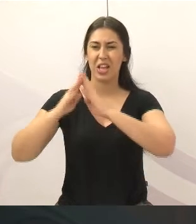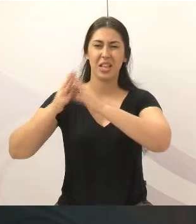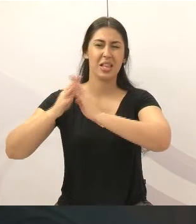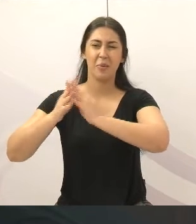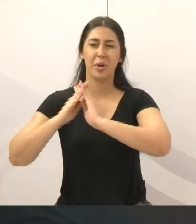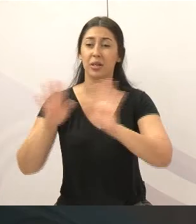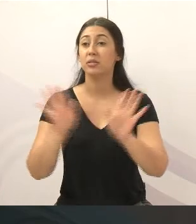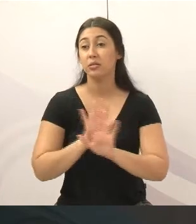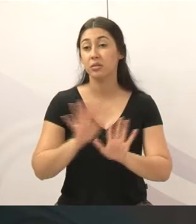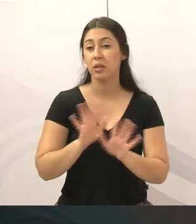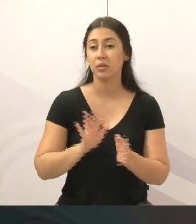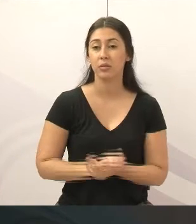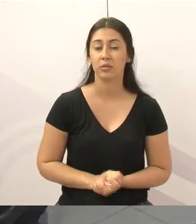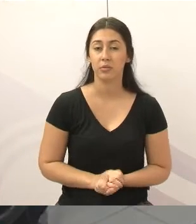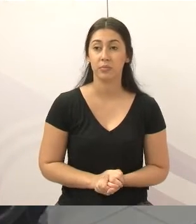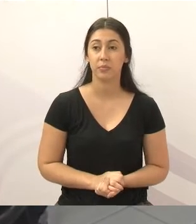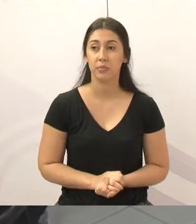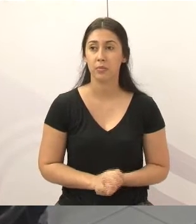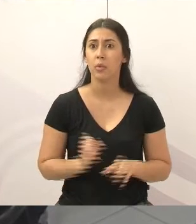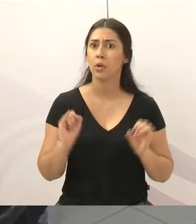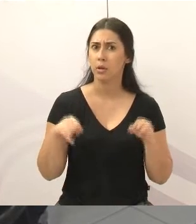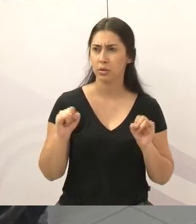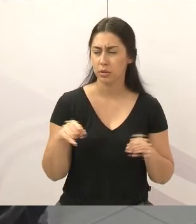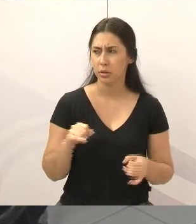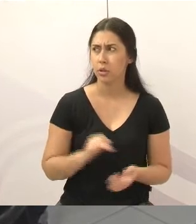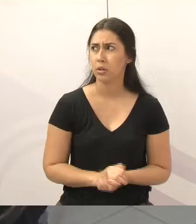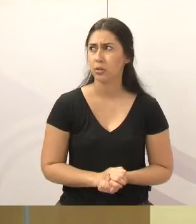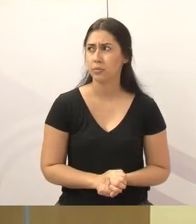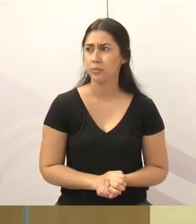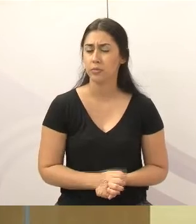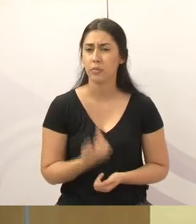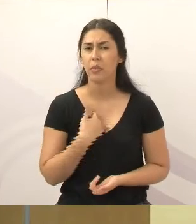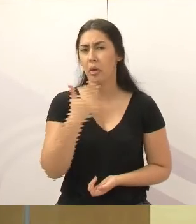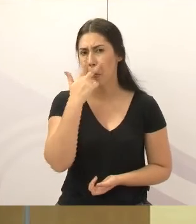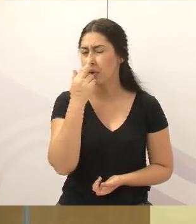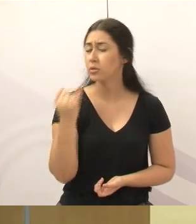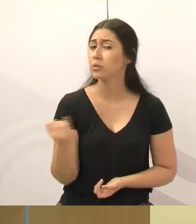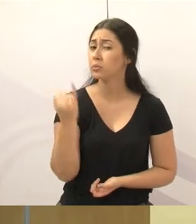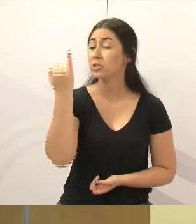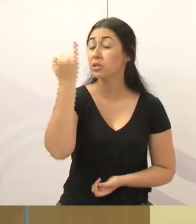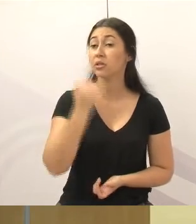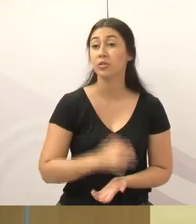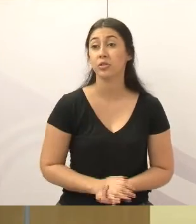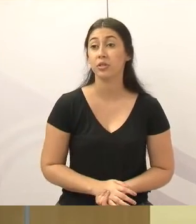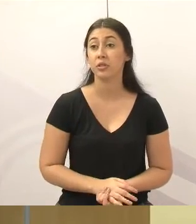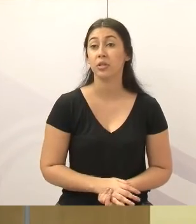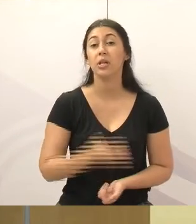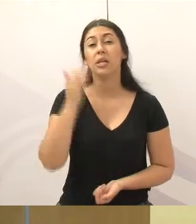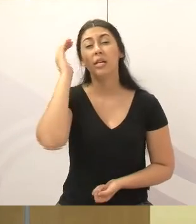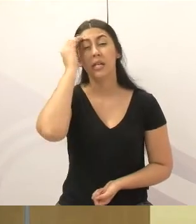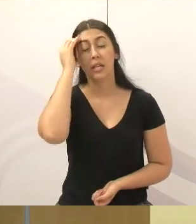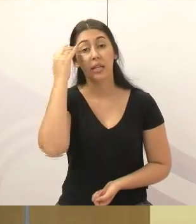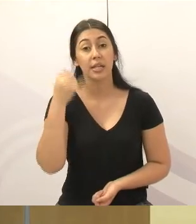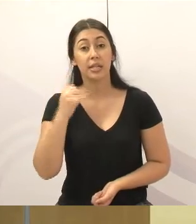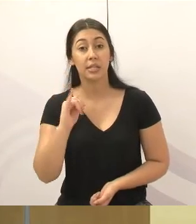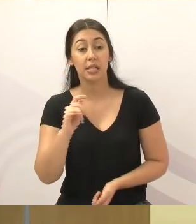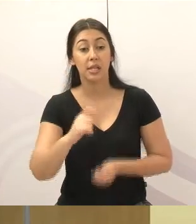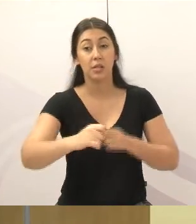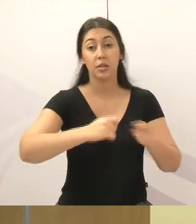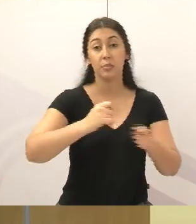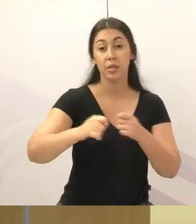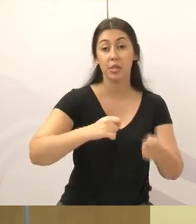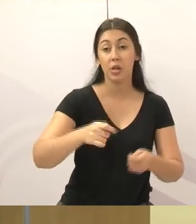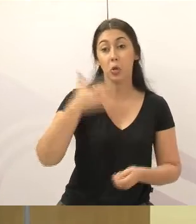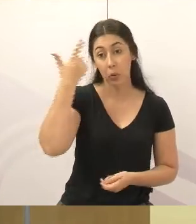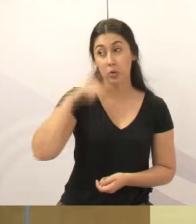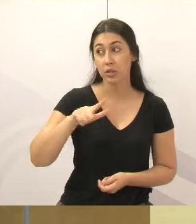bom? Só para esclarecer isso. Sim, com certeza. Eu acho que isso é que é fundamental. De saber hoje se a administração tem condições de